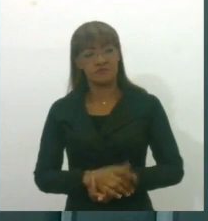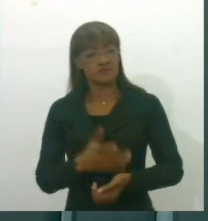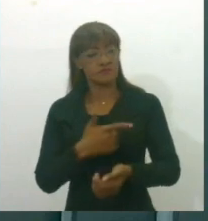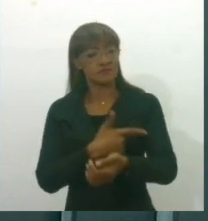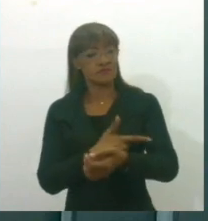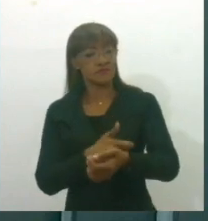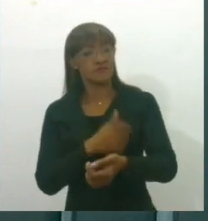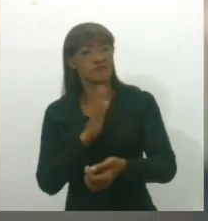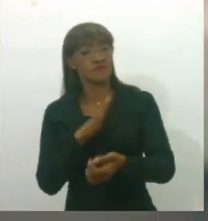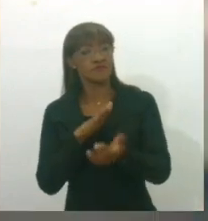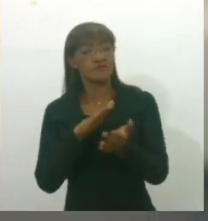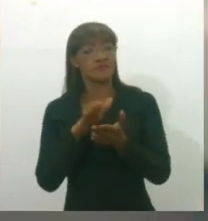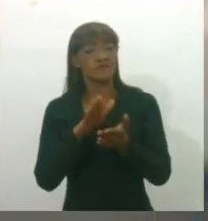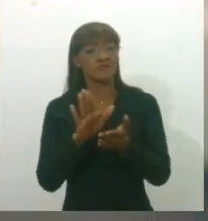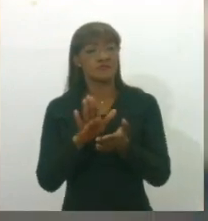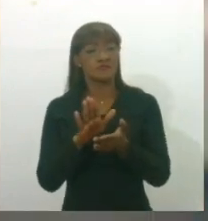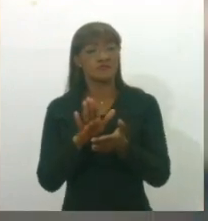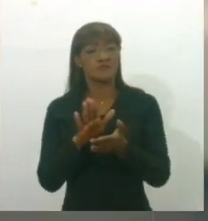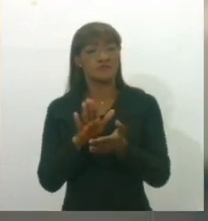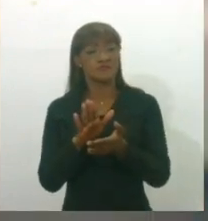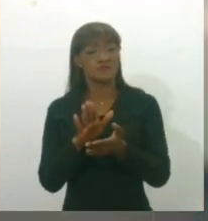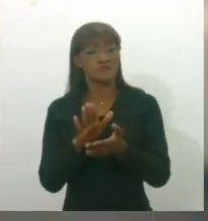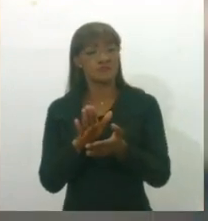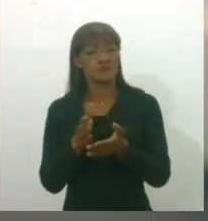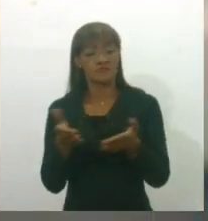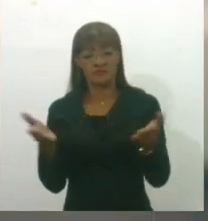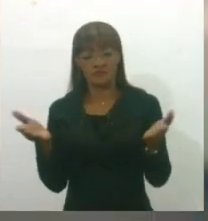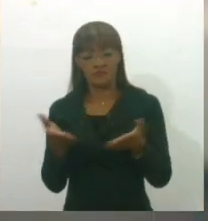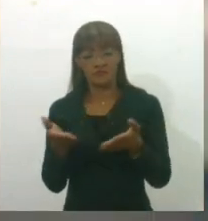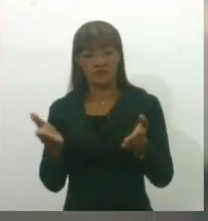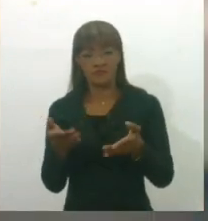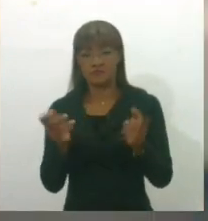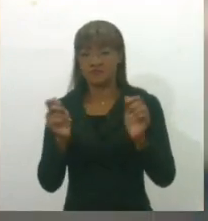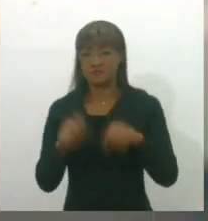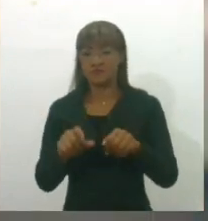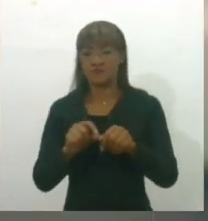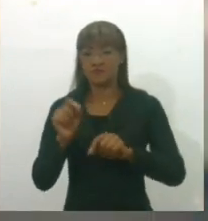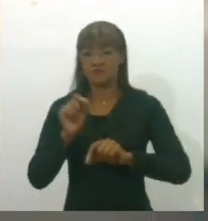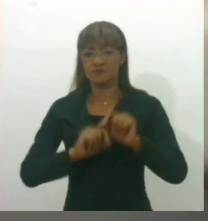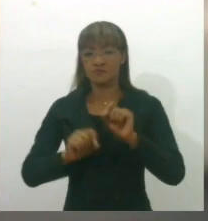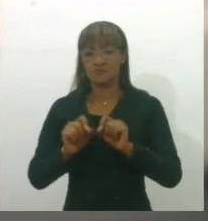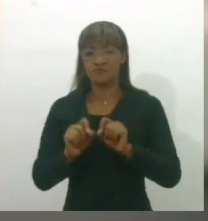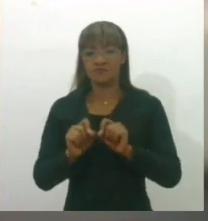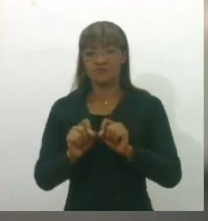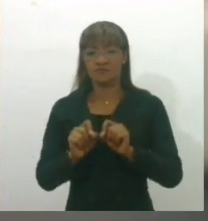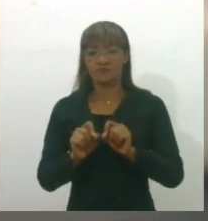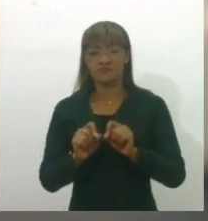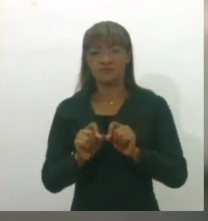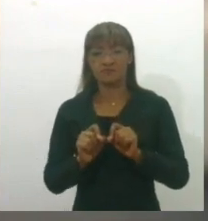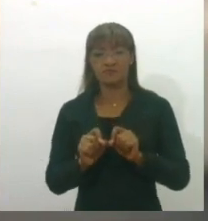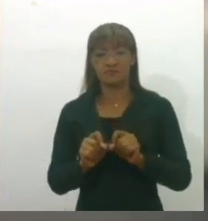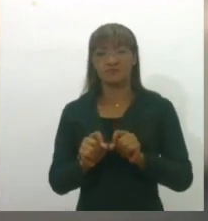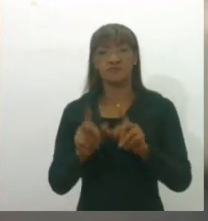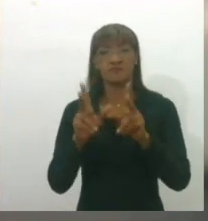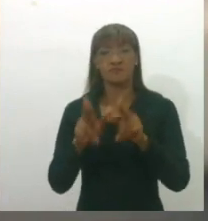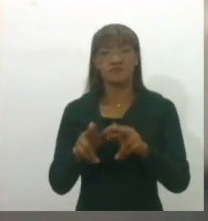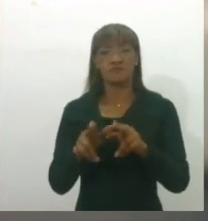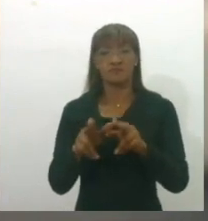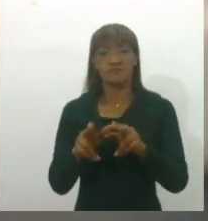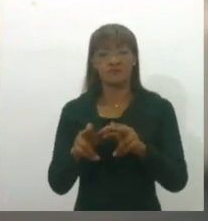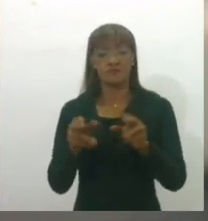Uma das melhores formas de realizar isso, Arissa, é exatamente o que a TV Alesi está fazendo agora, divulgar. A gente tem que